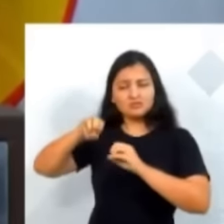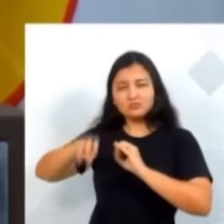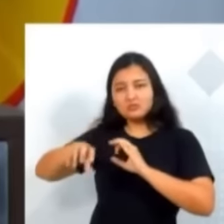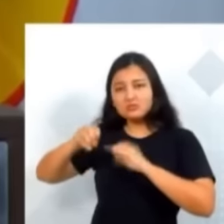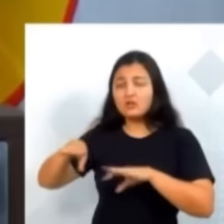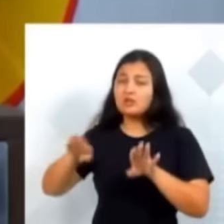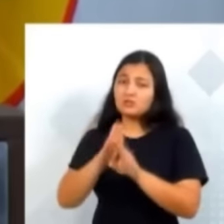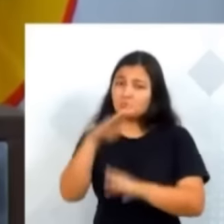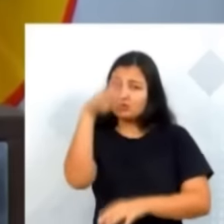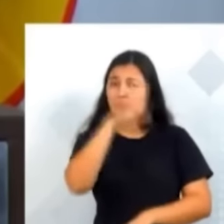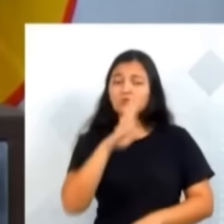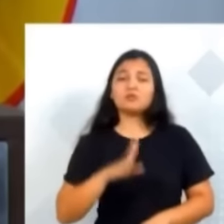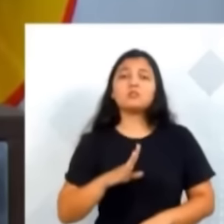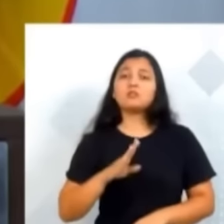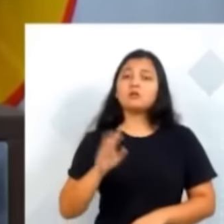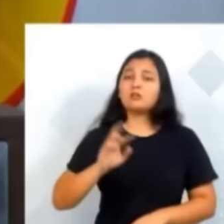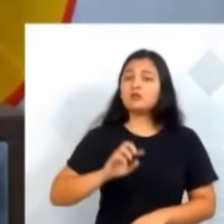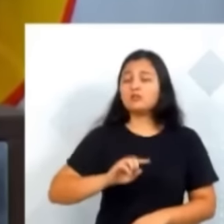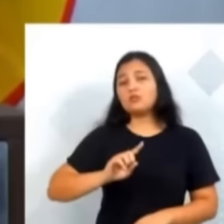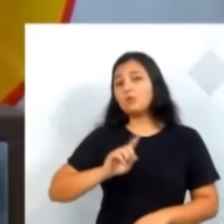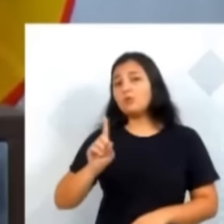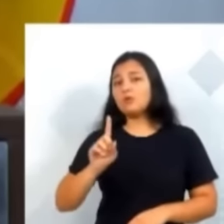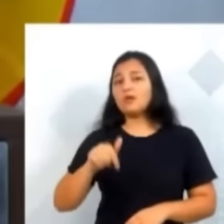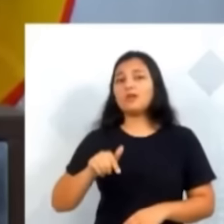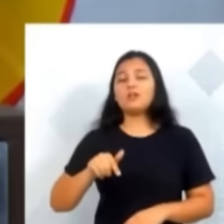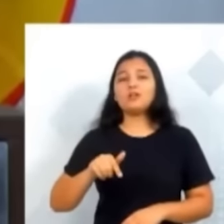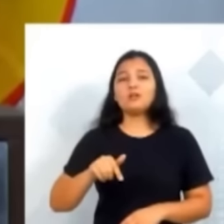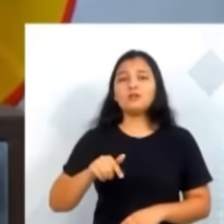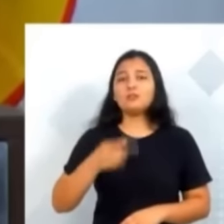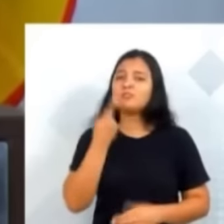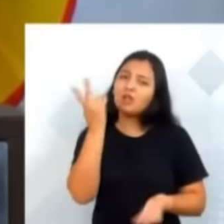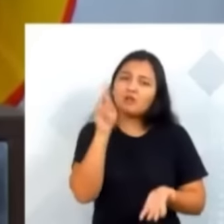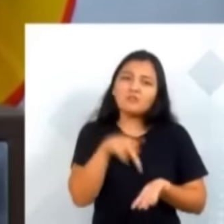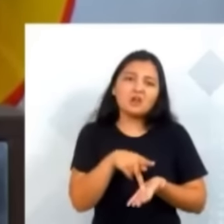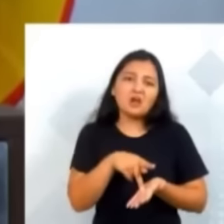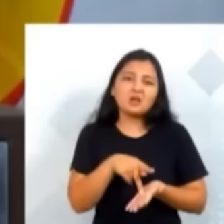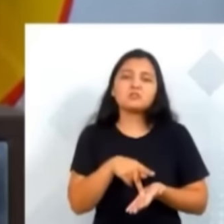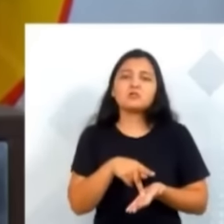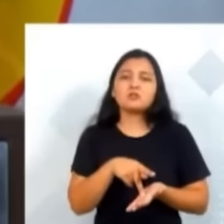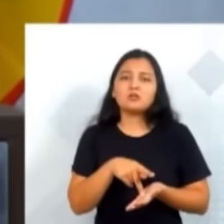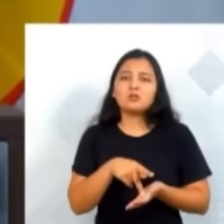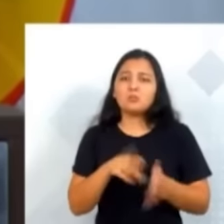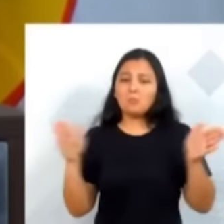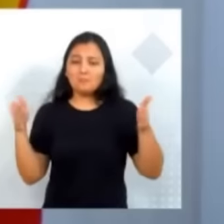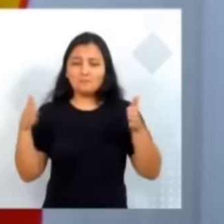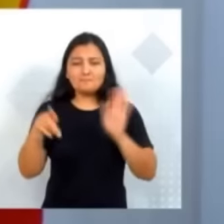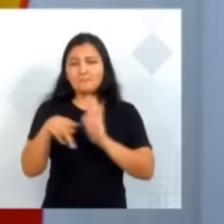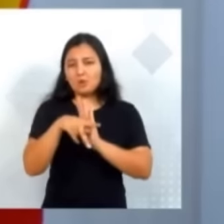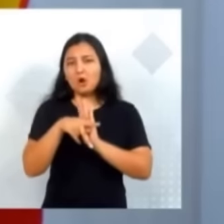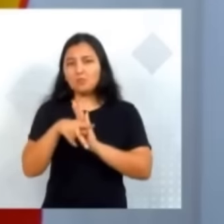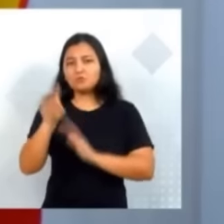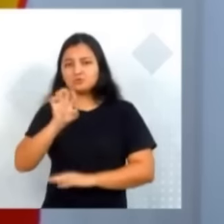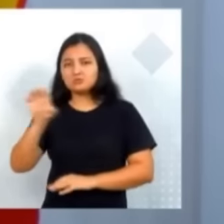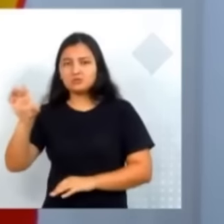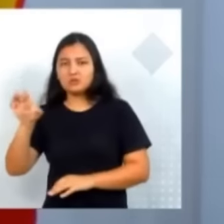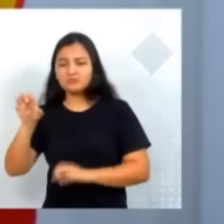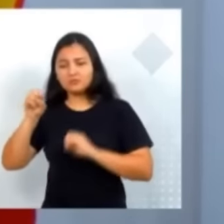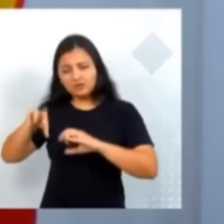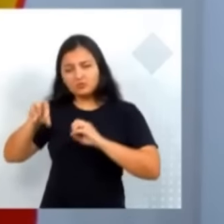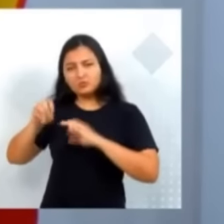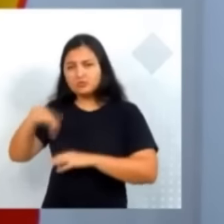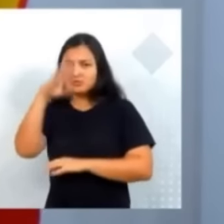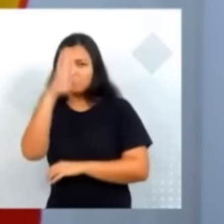no Brasil, não é, para falar a verdade, uma exclusividade da esquerda. A educação no